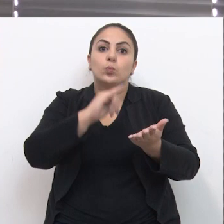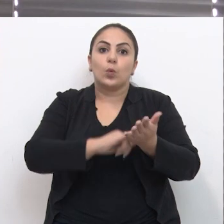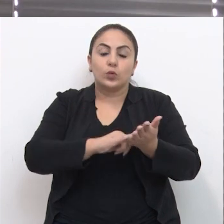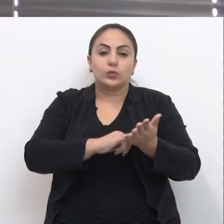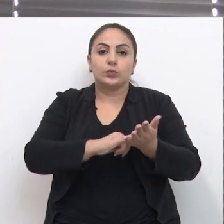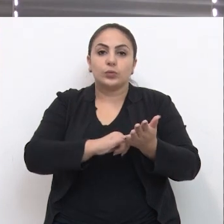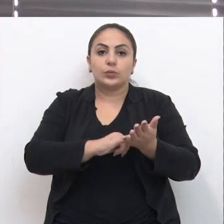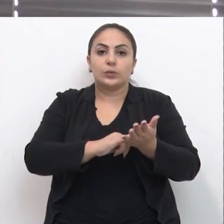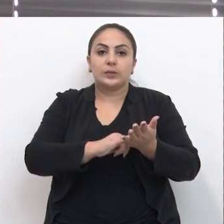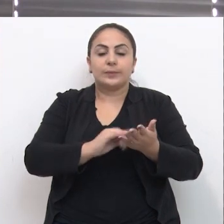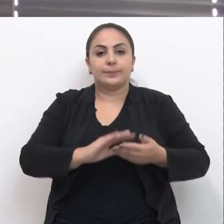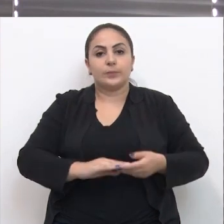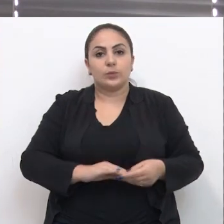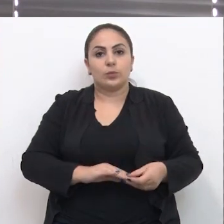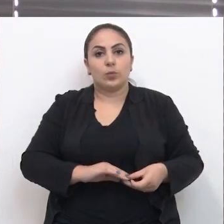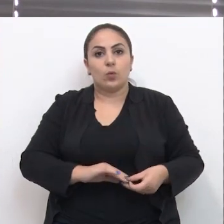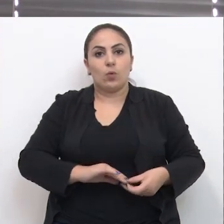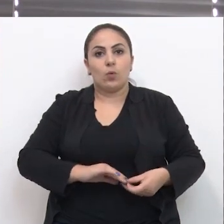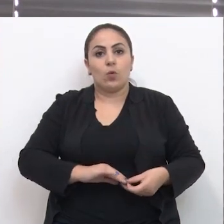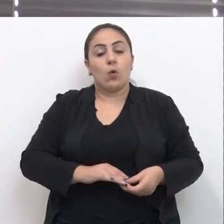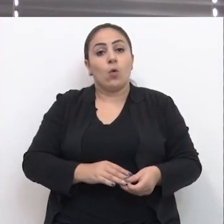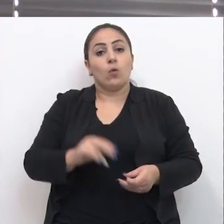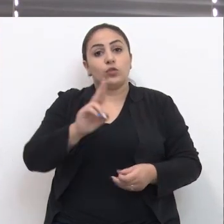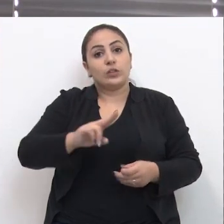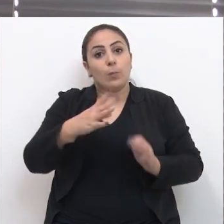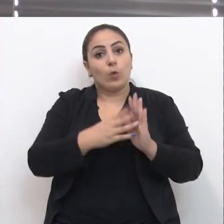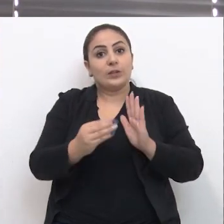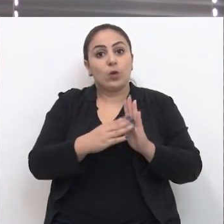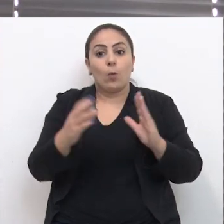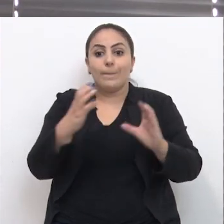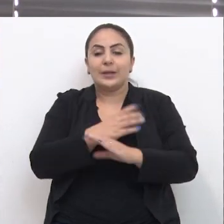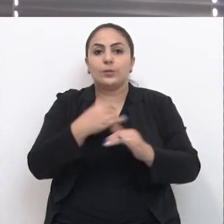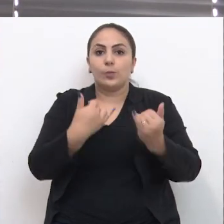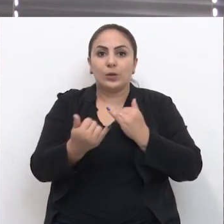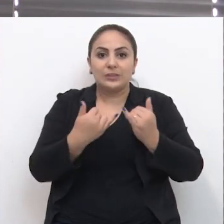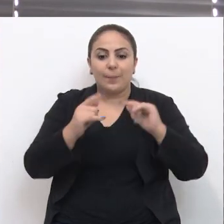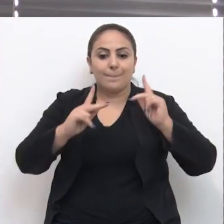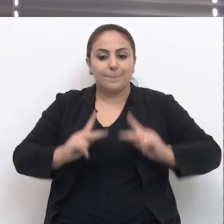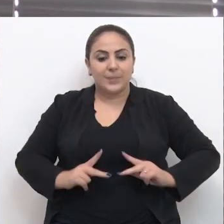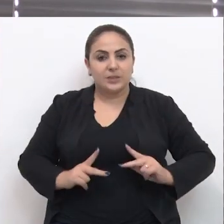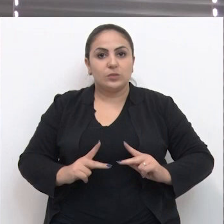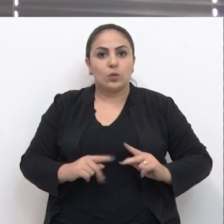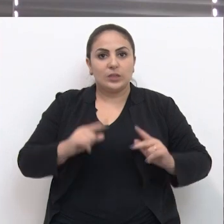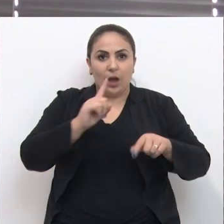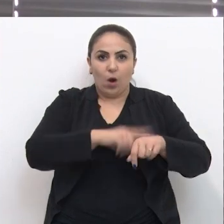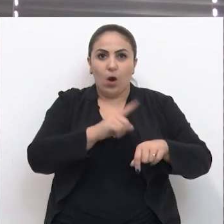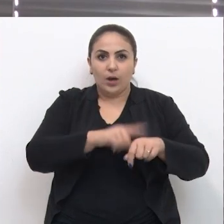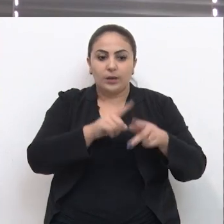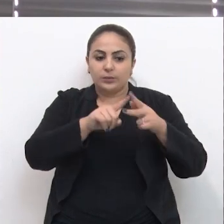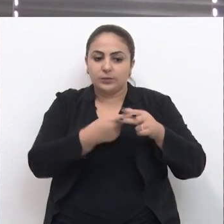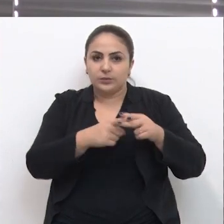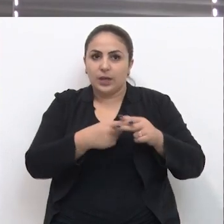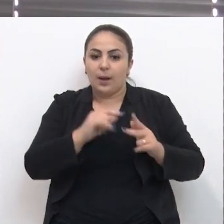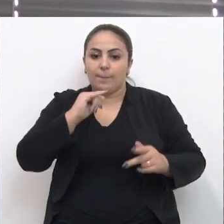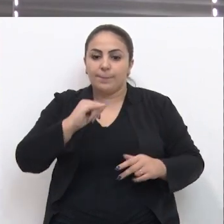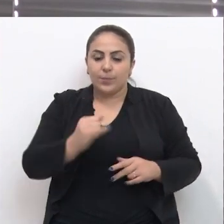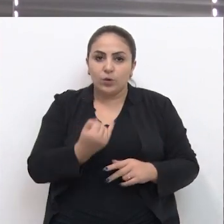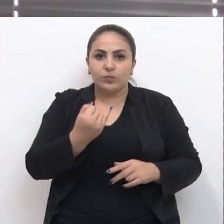de renda da pessoa física utilizando o modelo completo, ou seja, aquele contribuinte que no ajuste